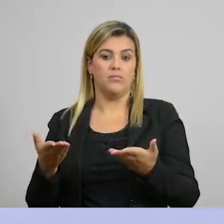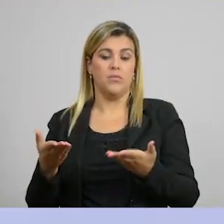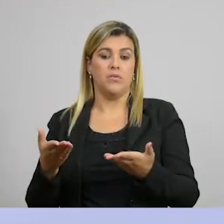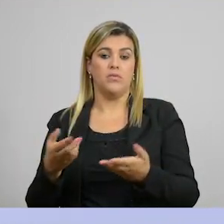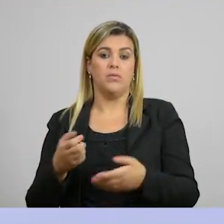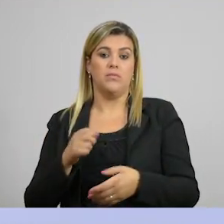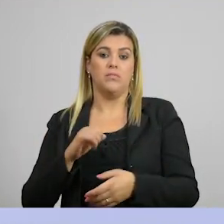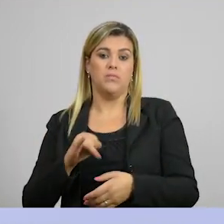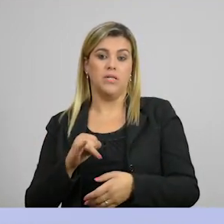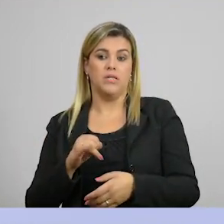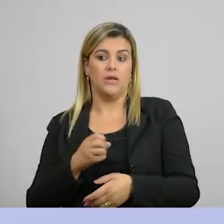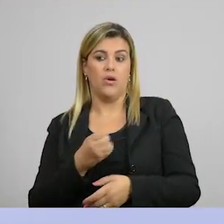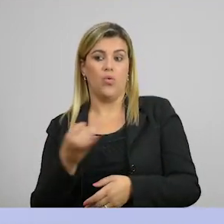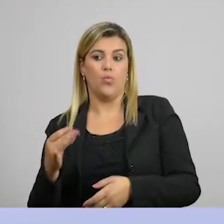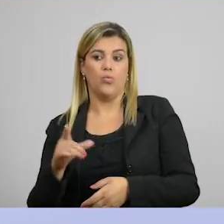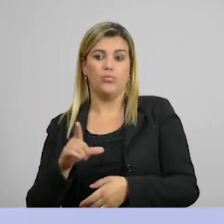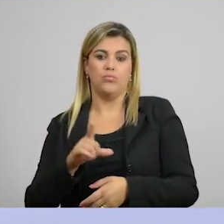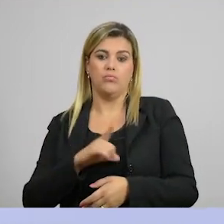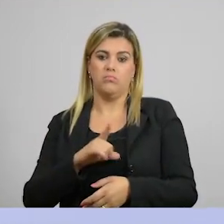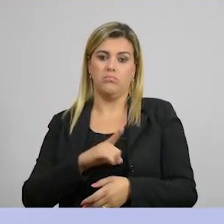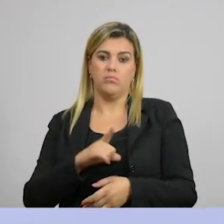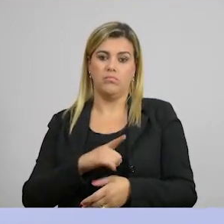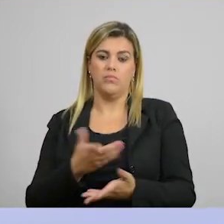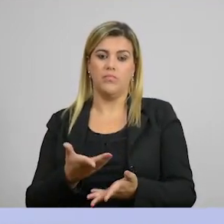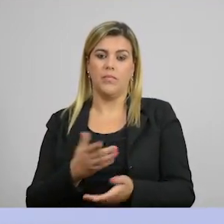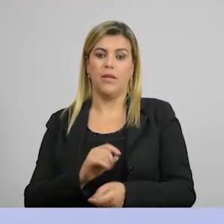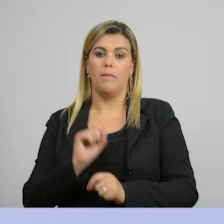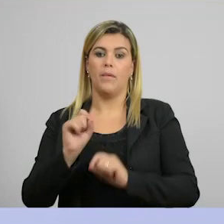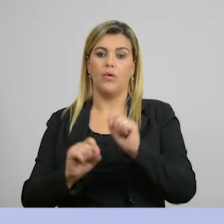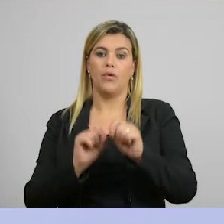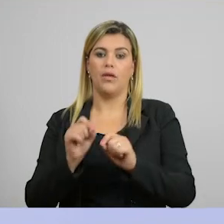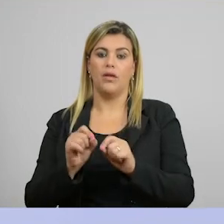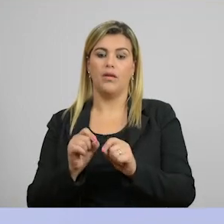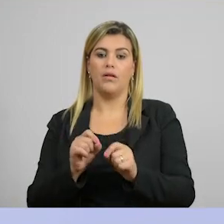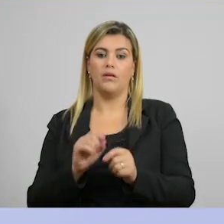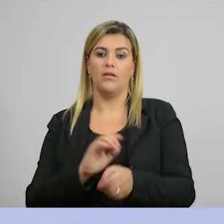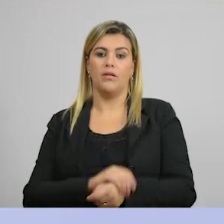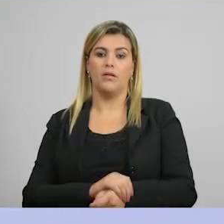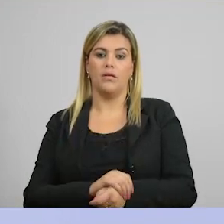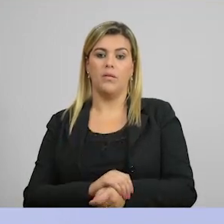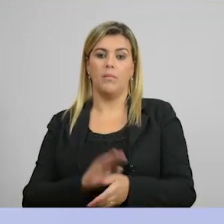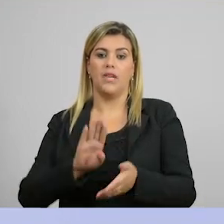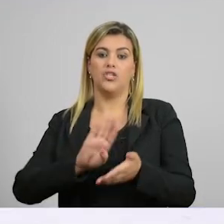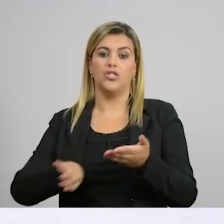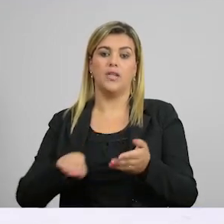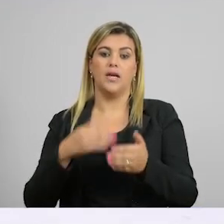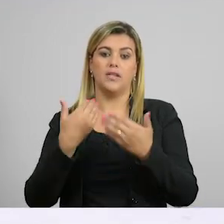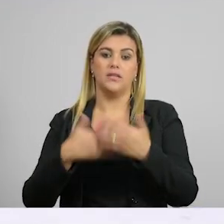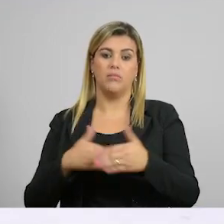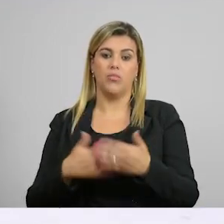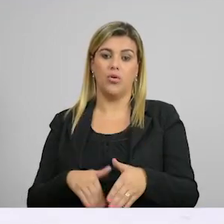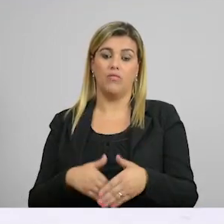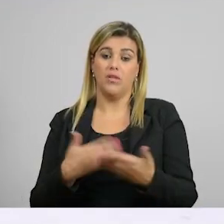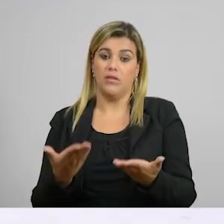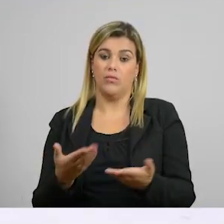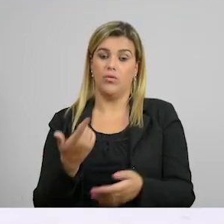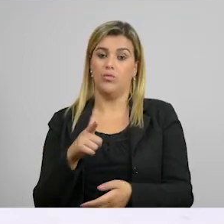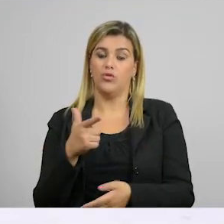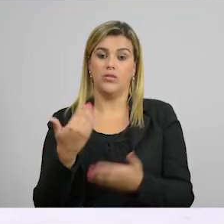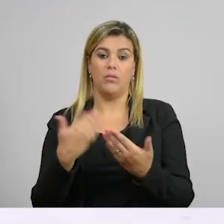pressão, mas existiu algum tipo de movimento para que não existisse esse